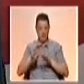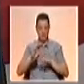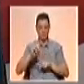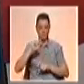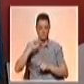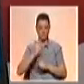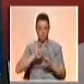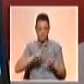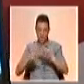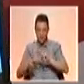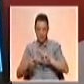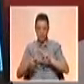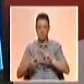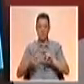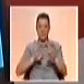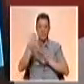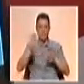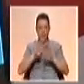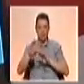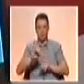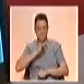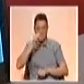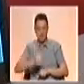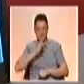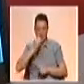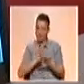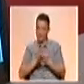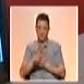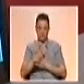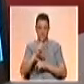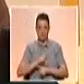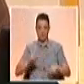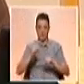de alteração de práticas, não